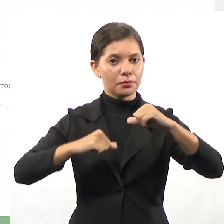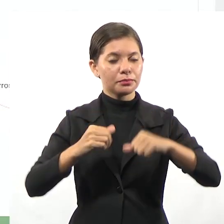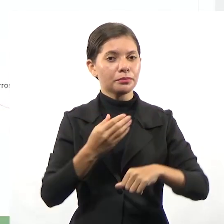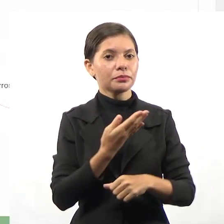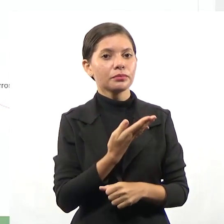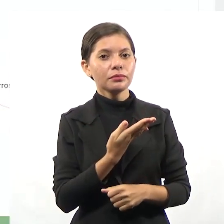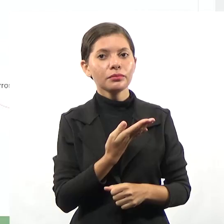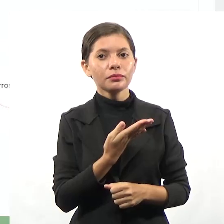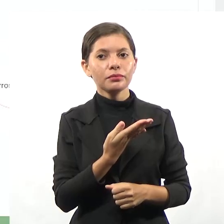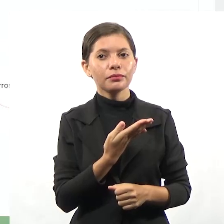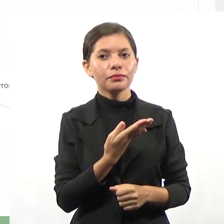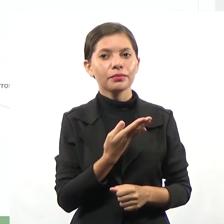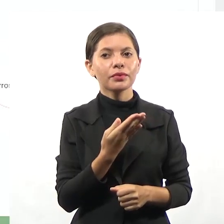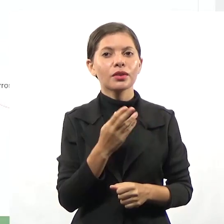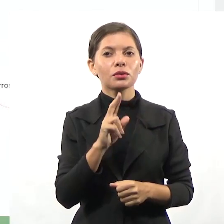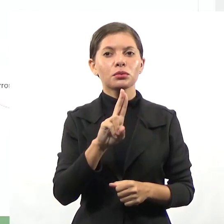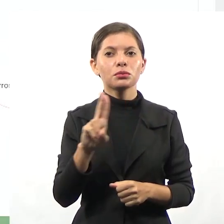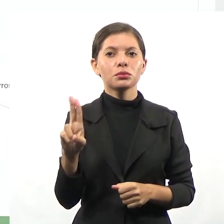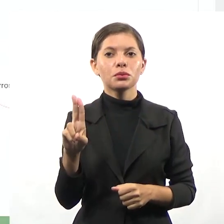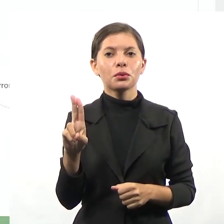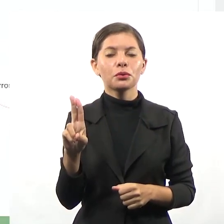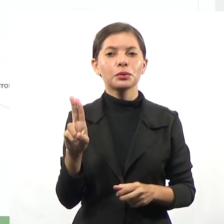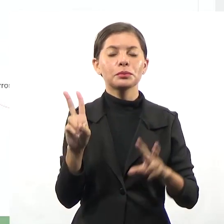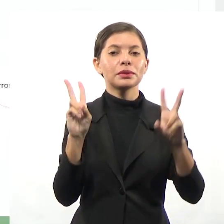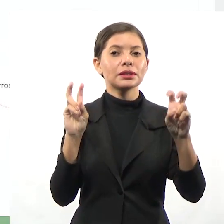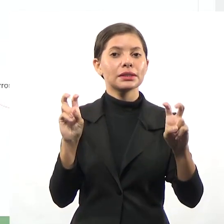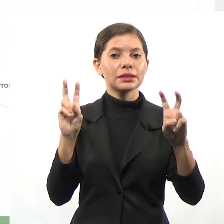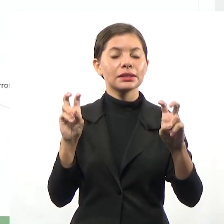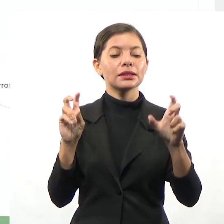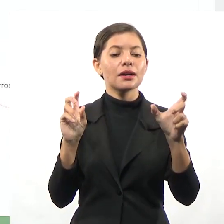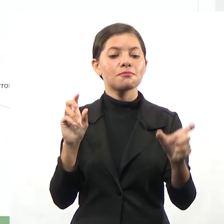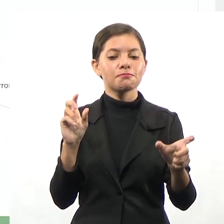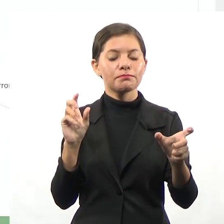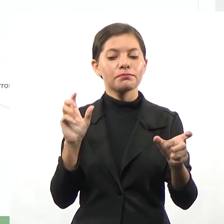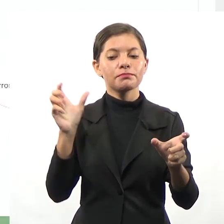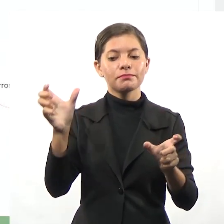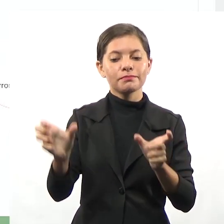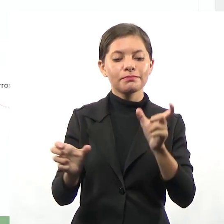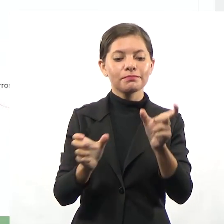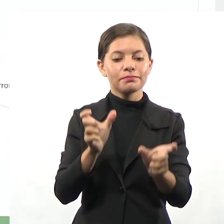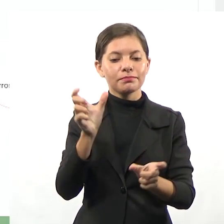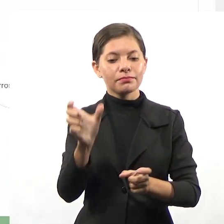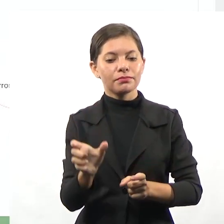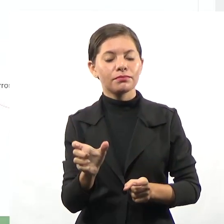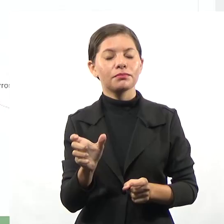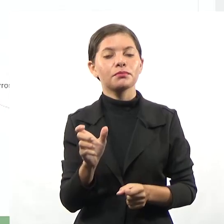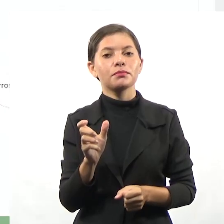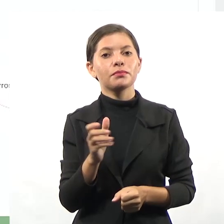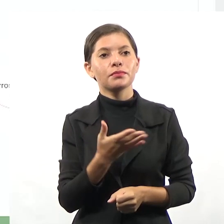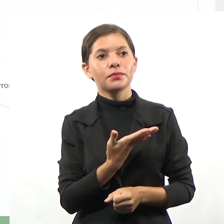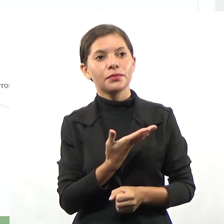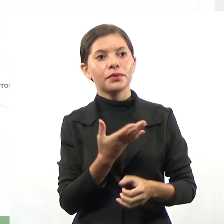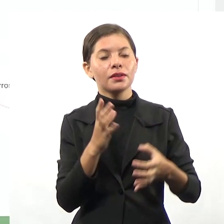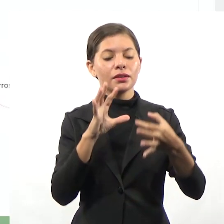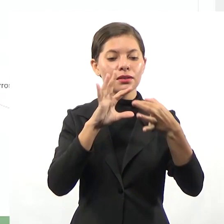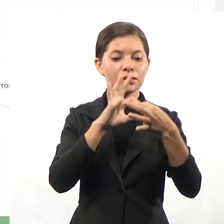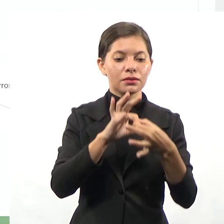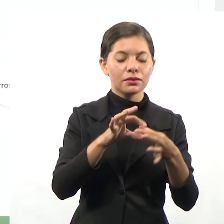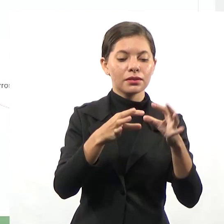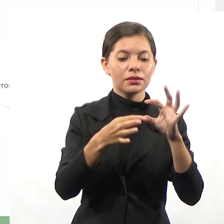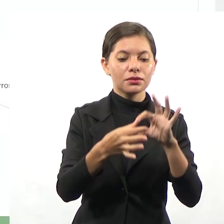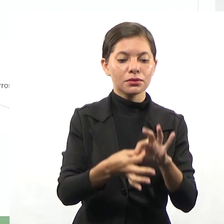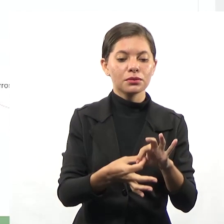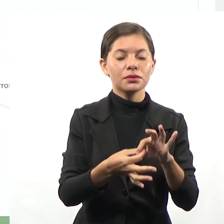cita Cláudio, e assim sucessivamente. Como se dá as conexões de citação? Quais os autores que referenciam a outros